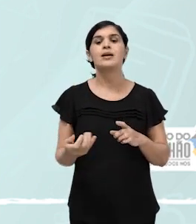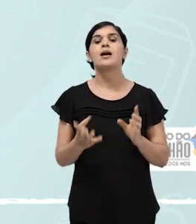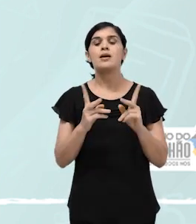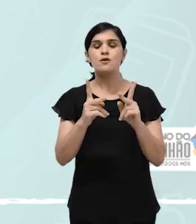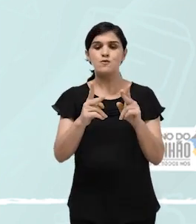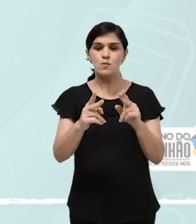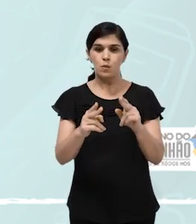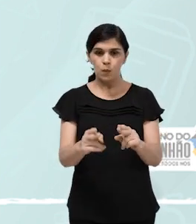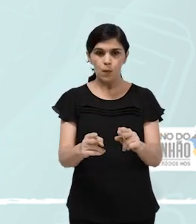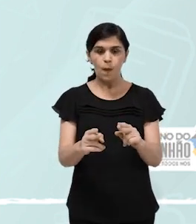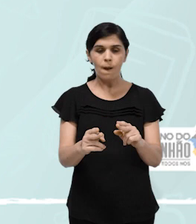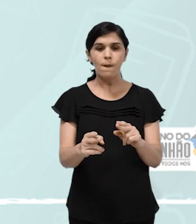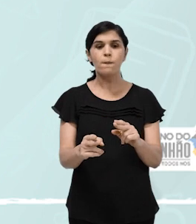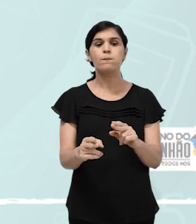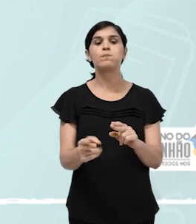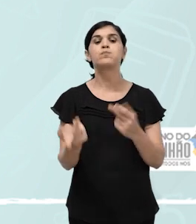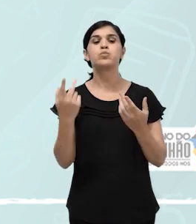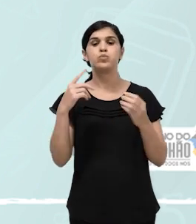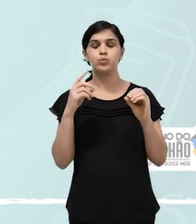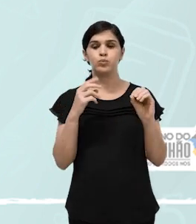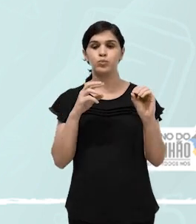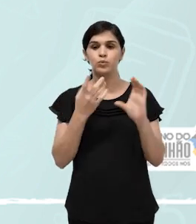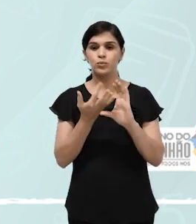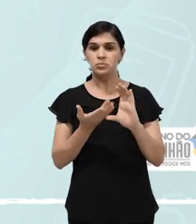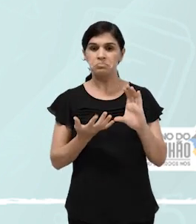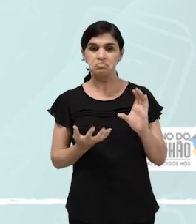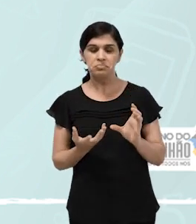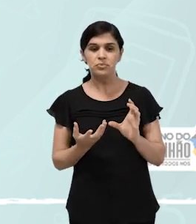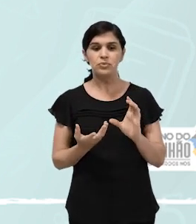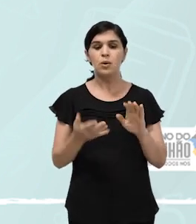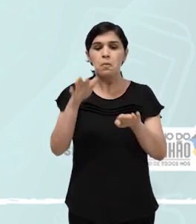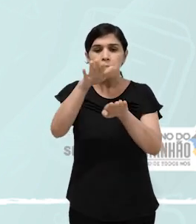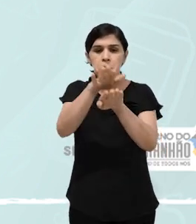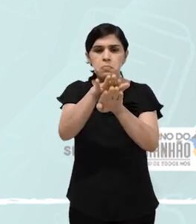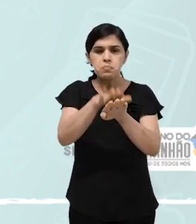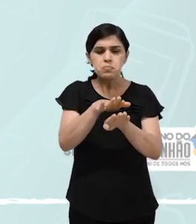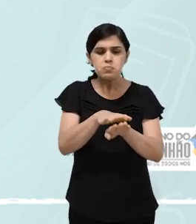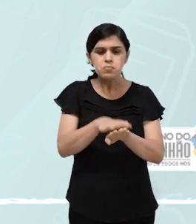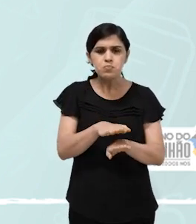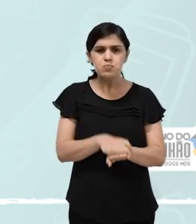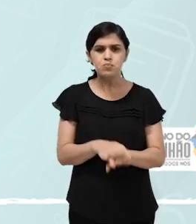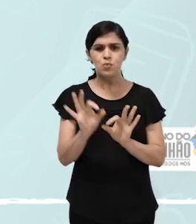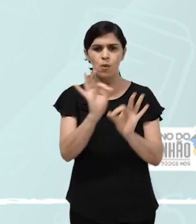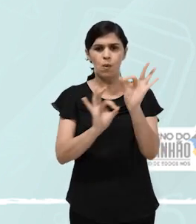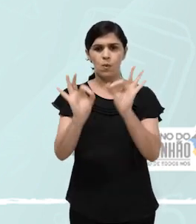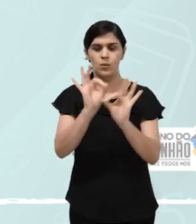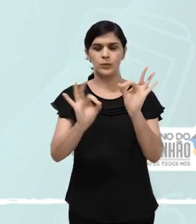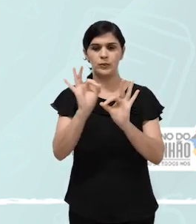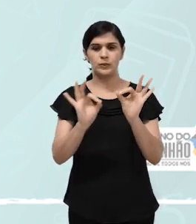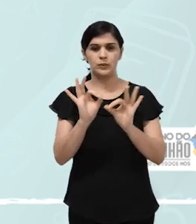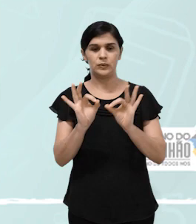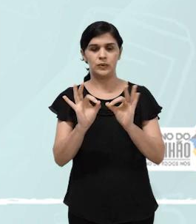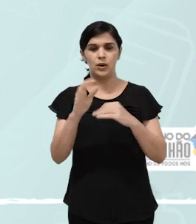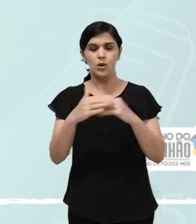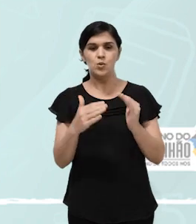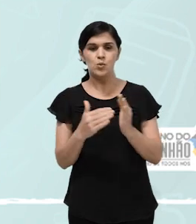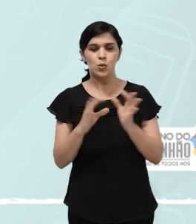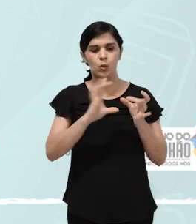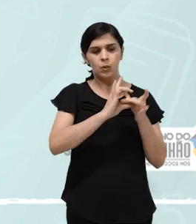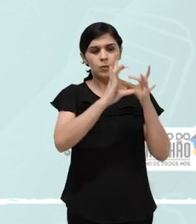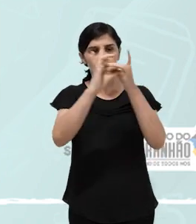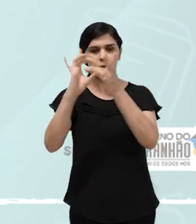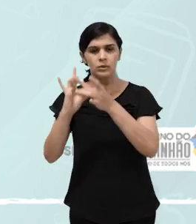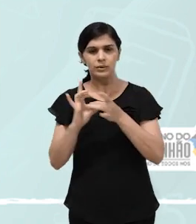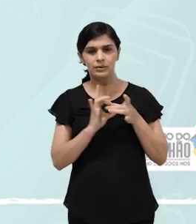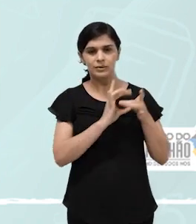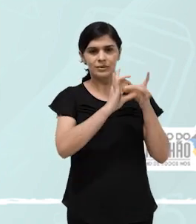químicas semelhantes caem diretamente um embaixo do outro. Ou seja, nesse arranjo, nessa